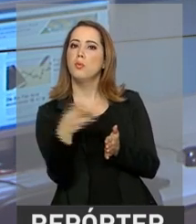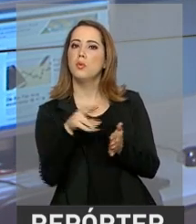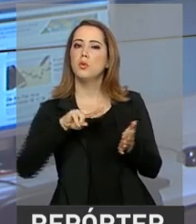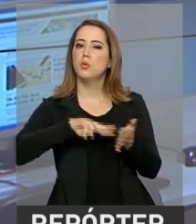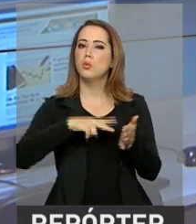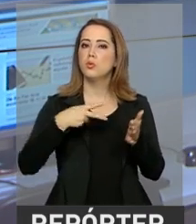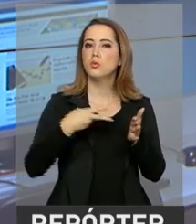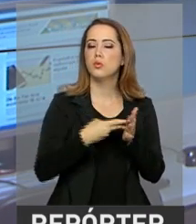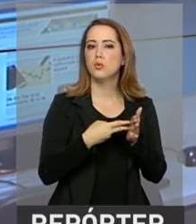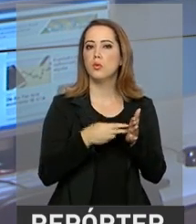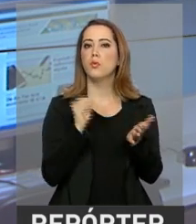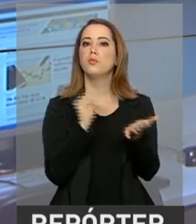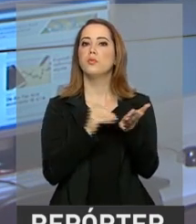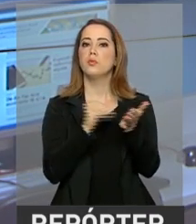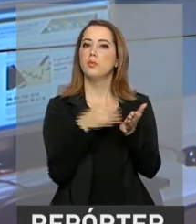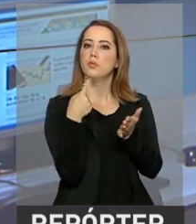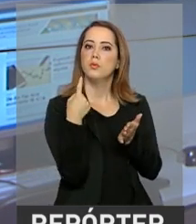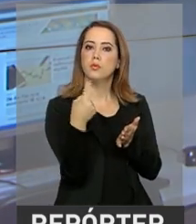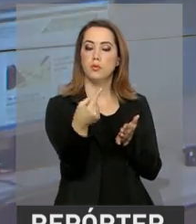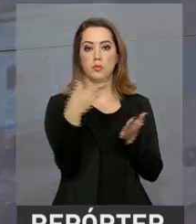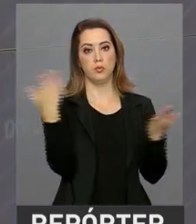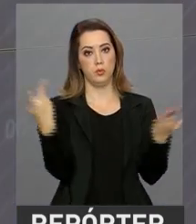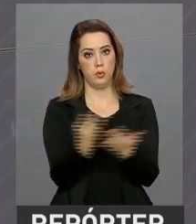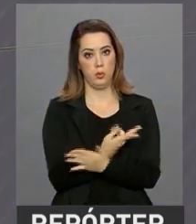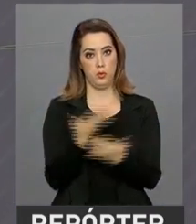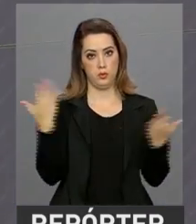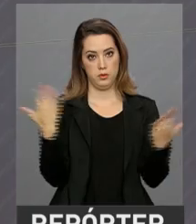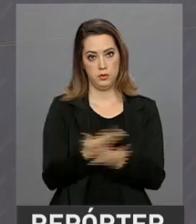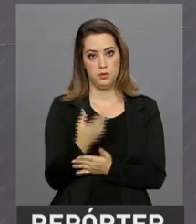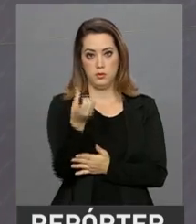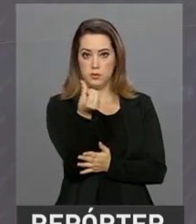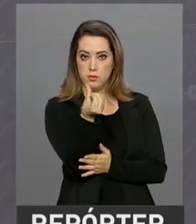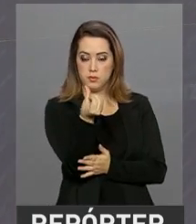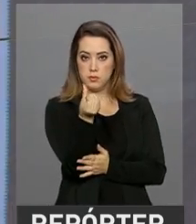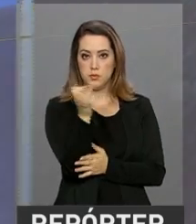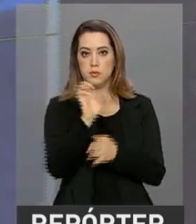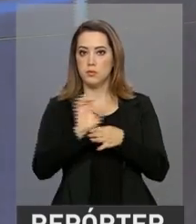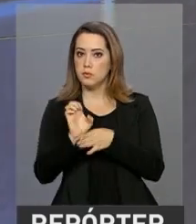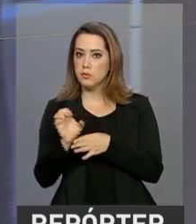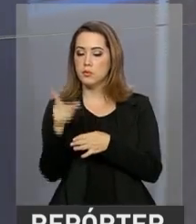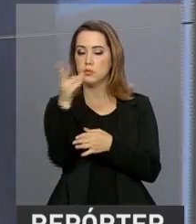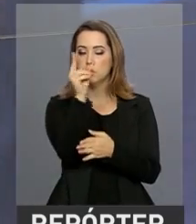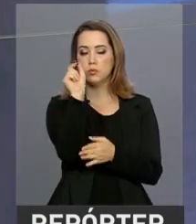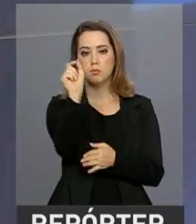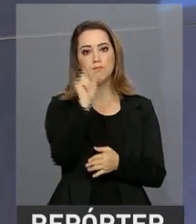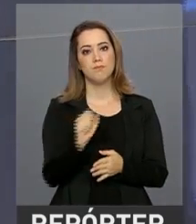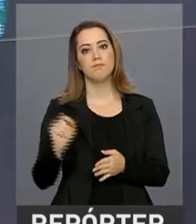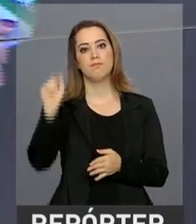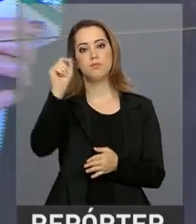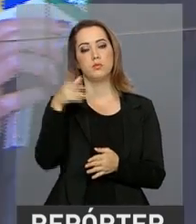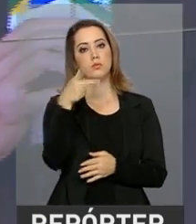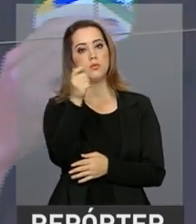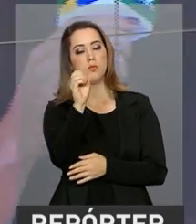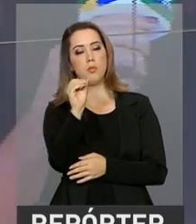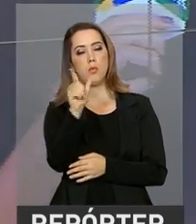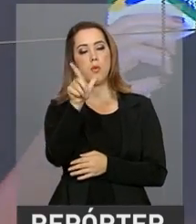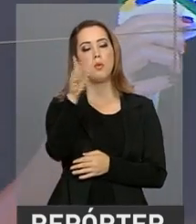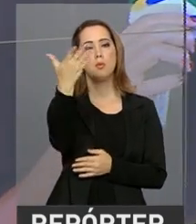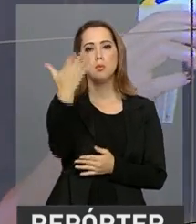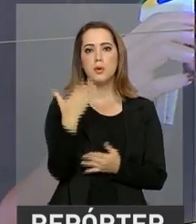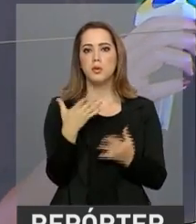1, está sendo realizada em 6 estados. A repórter Paola Deorte traz ao vivo os detalhes para a gente. Oi, Paola, bom dia para